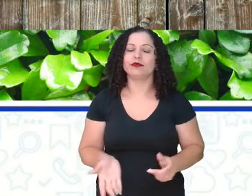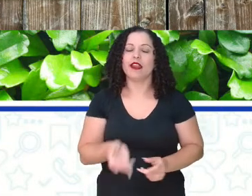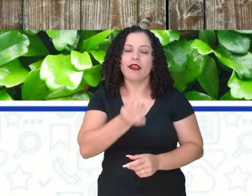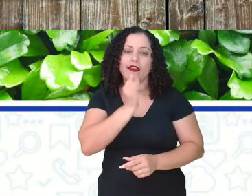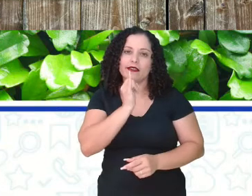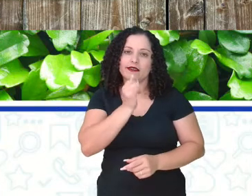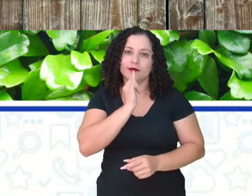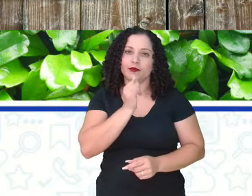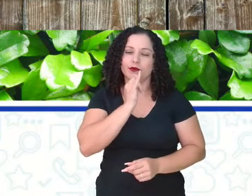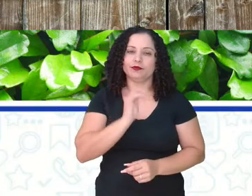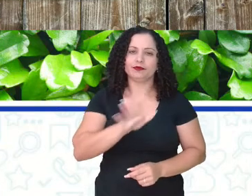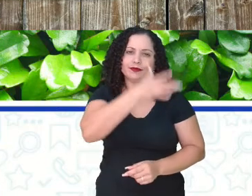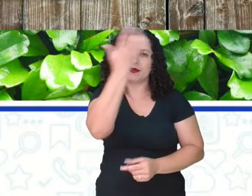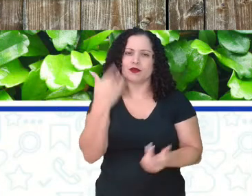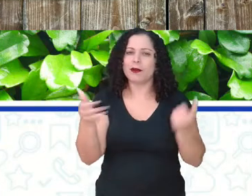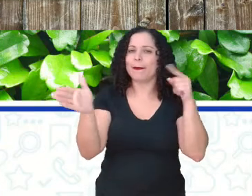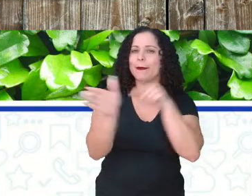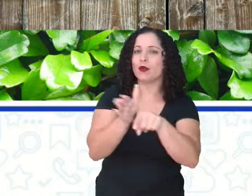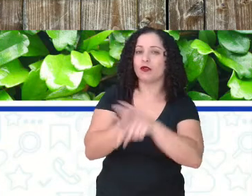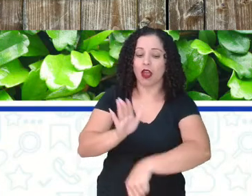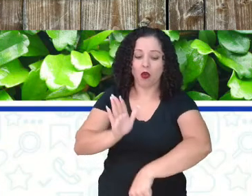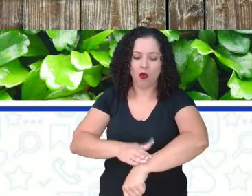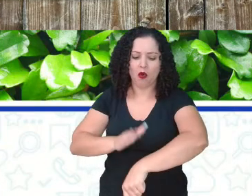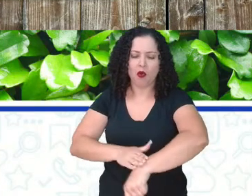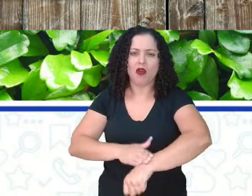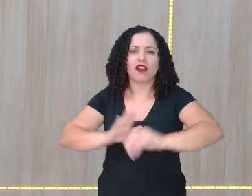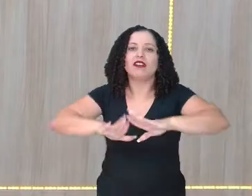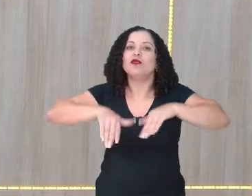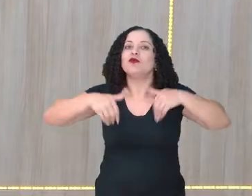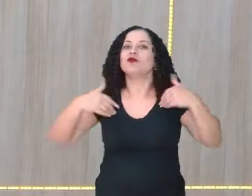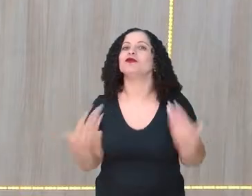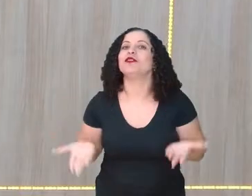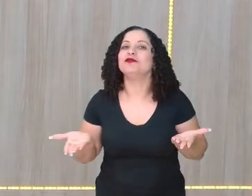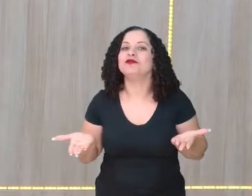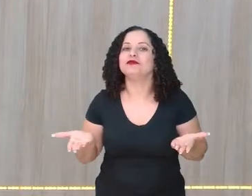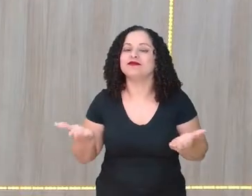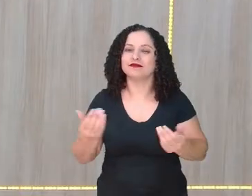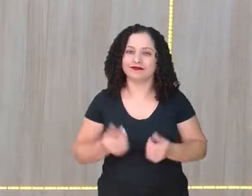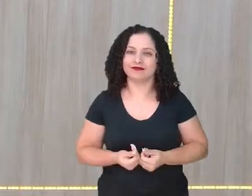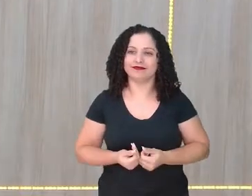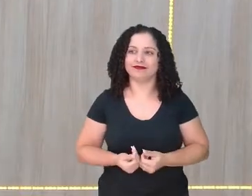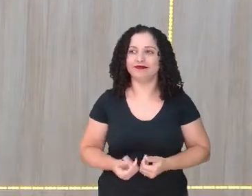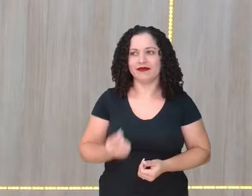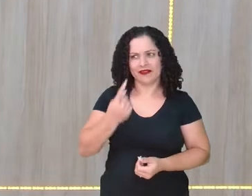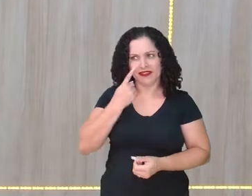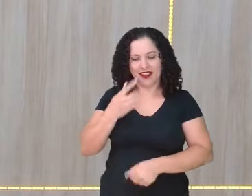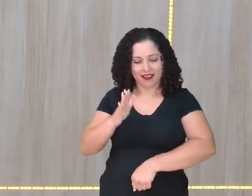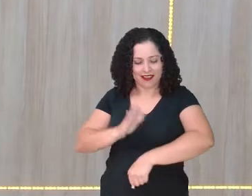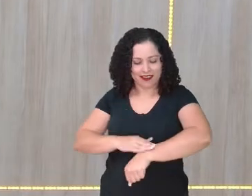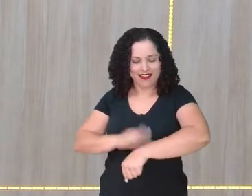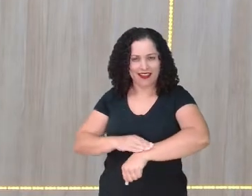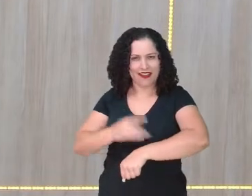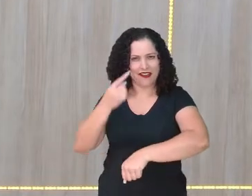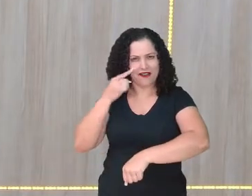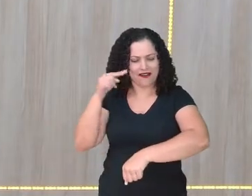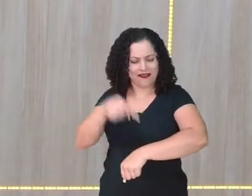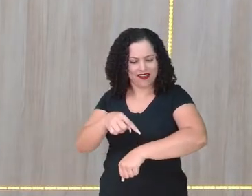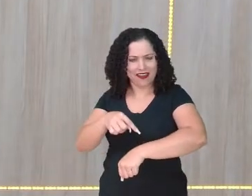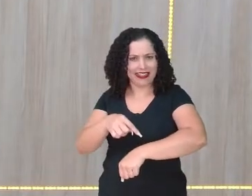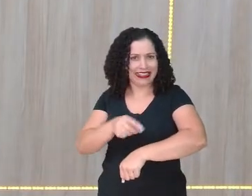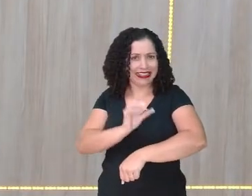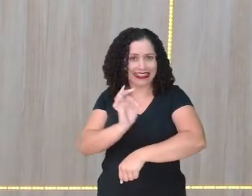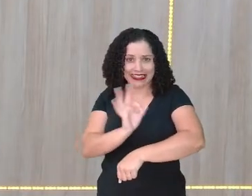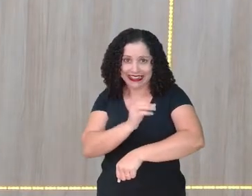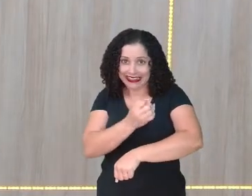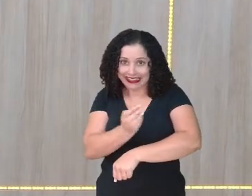assim, que horas são? Né? E eu olho no reloginho e eu fui olhar. Olha que engraçado, eu olhei para a mão, Billy, que não tem um